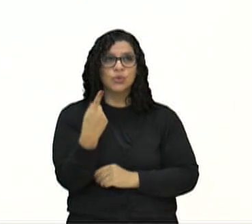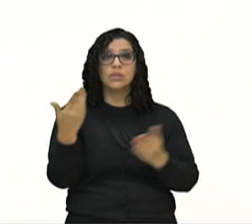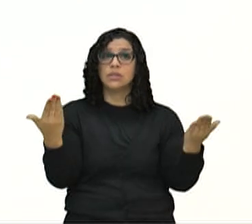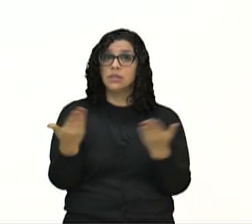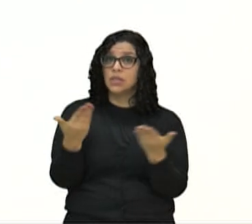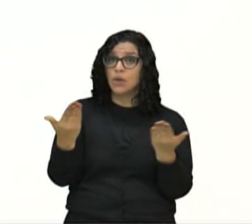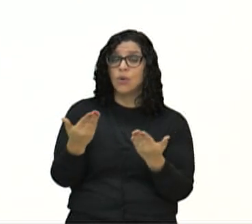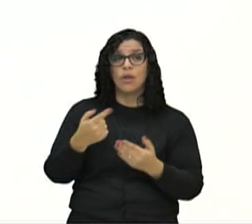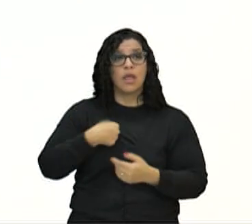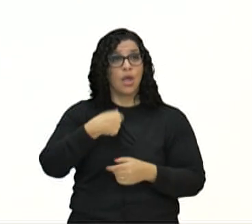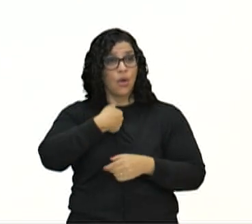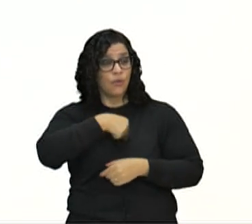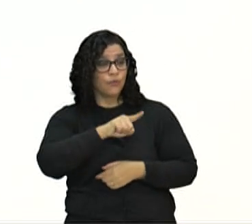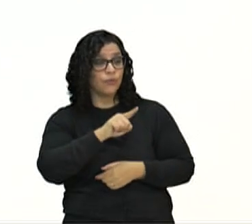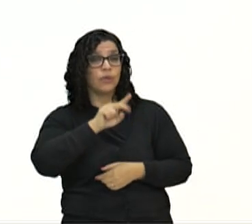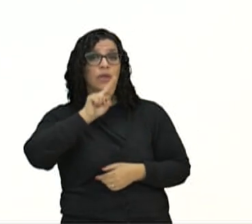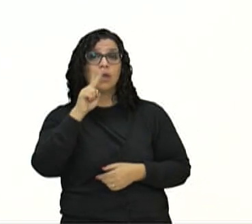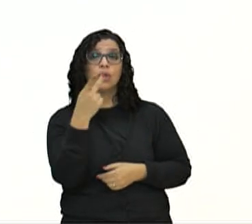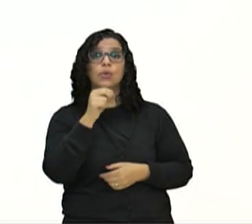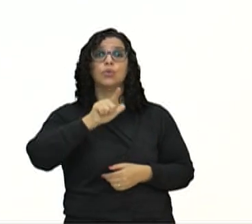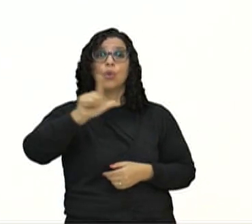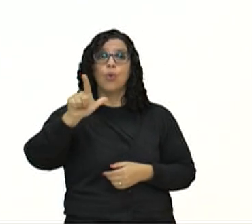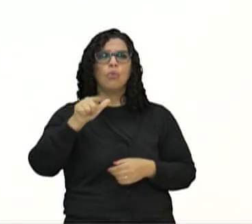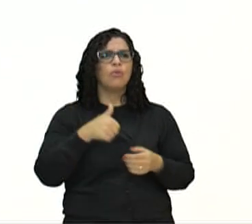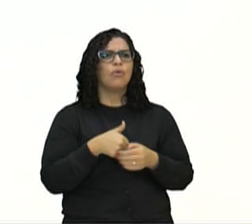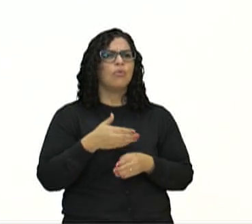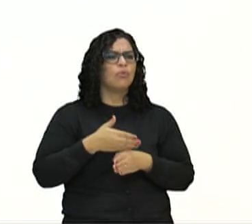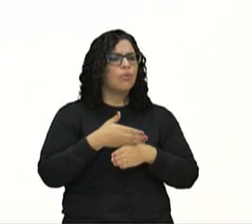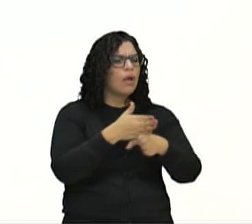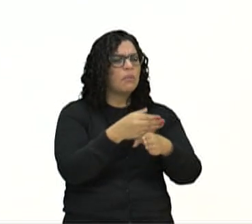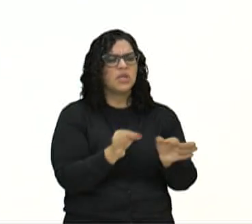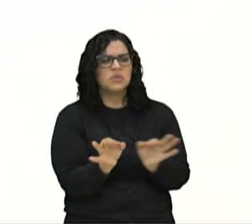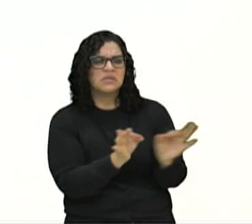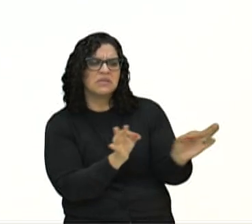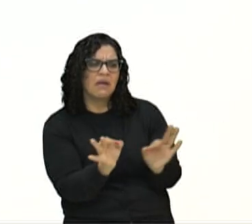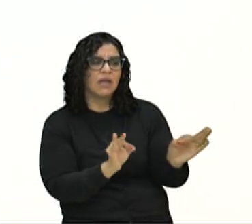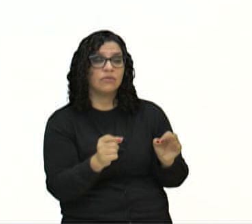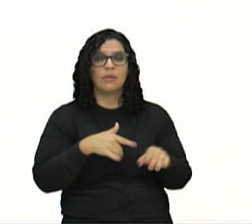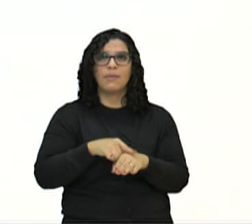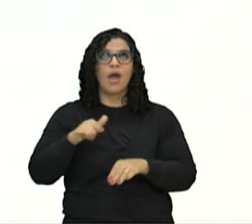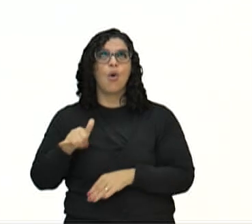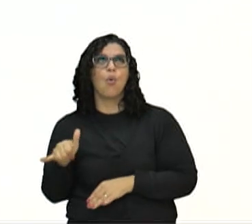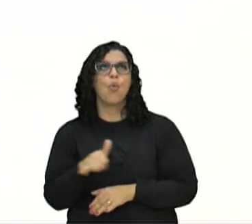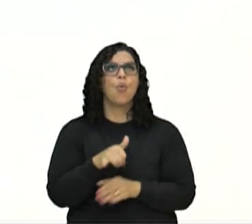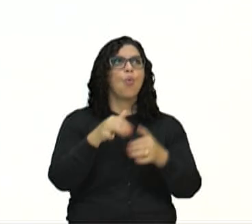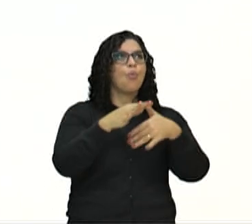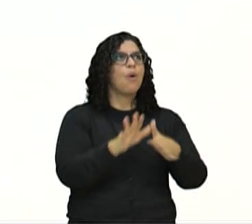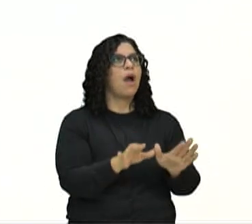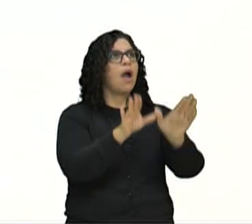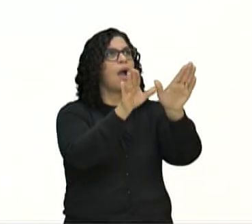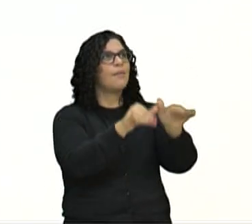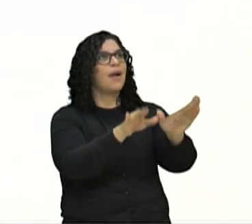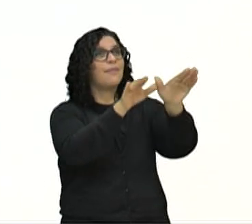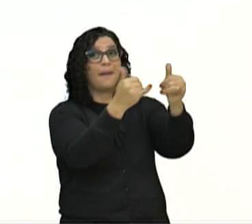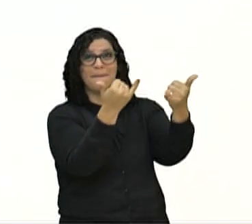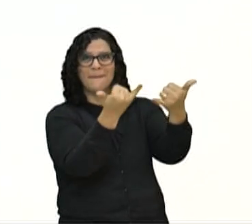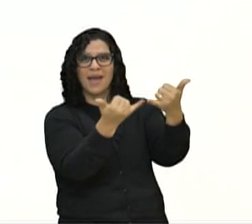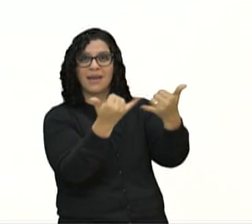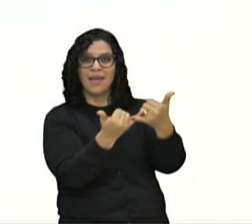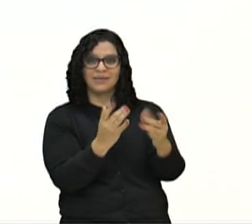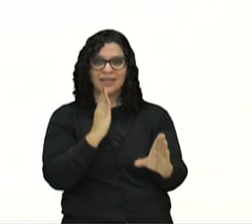por acaso fui a Hall, sem desígnio formado de levantar voo, encontrei lá um